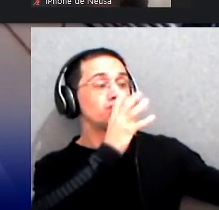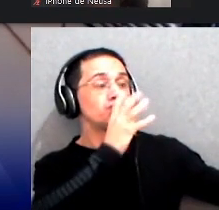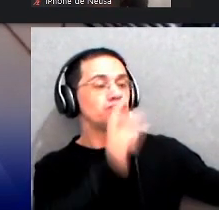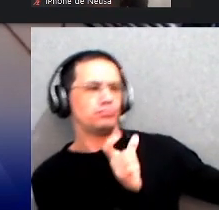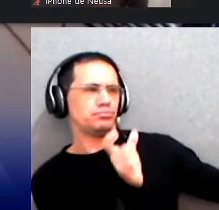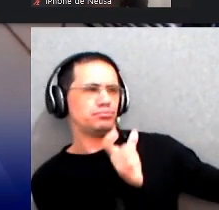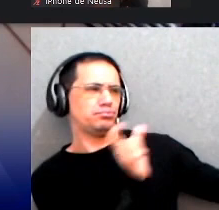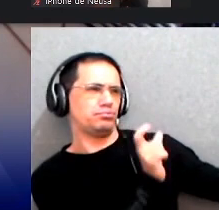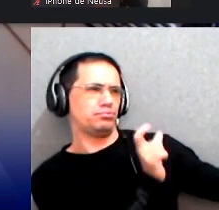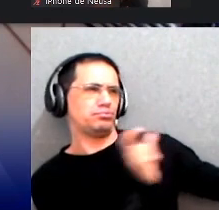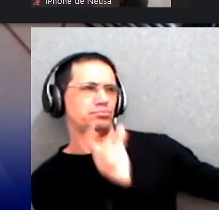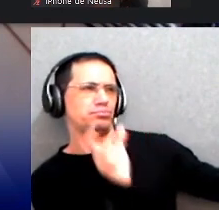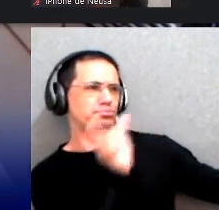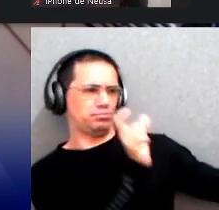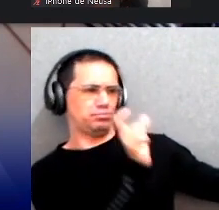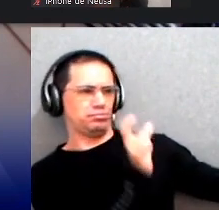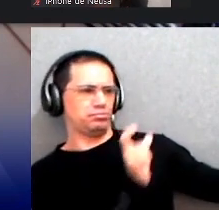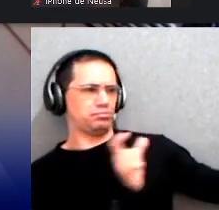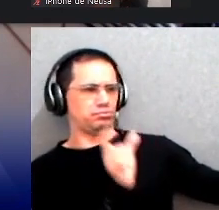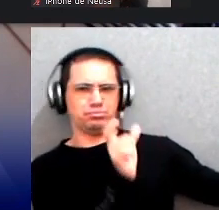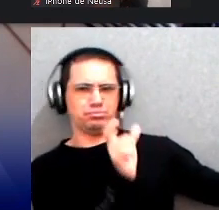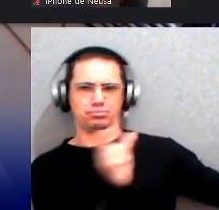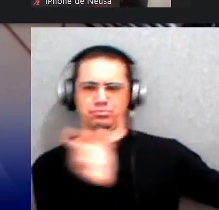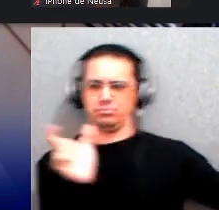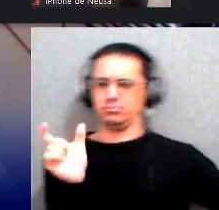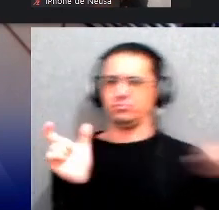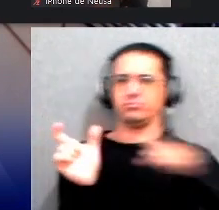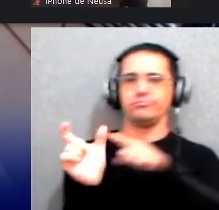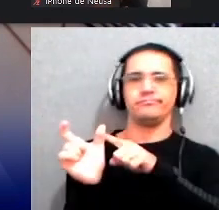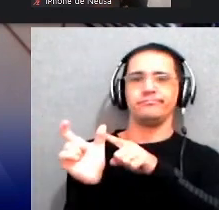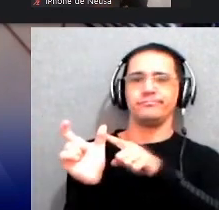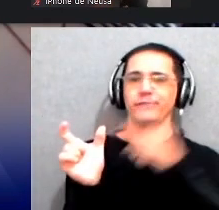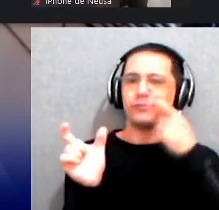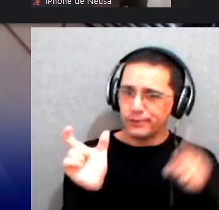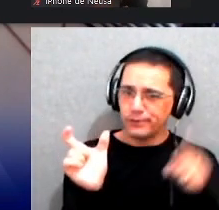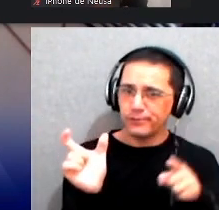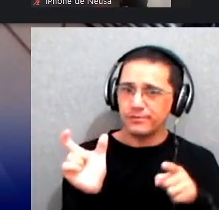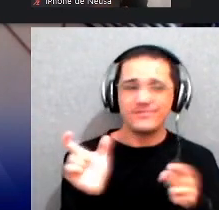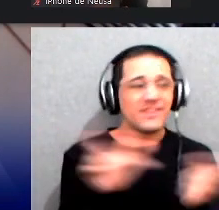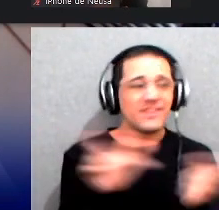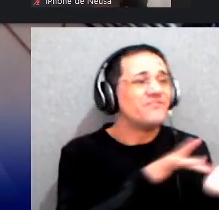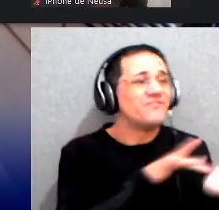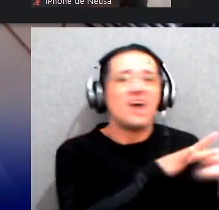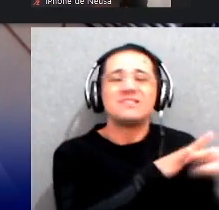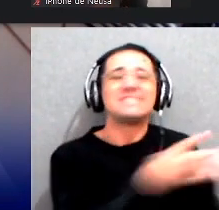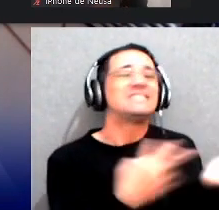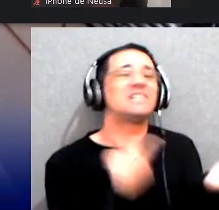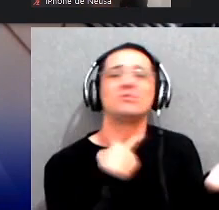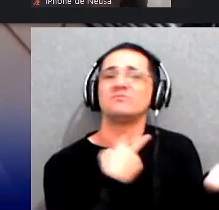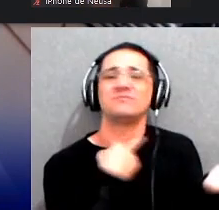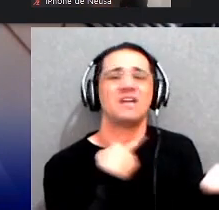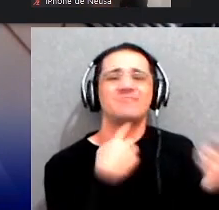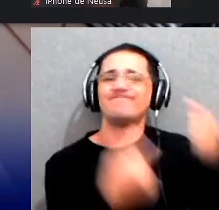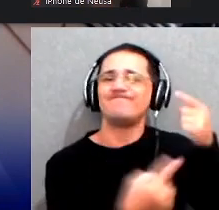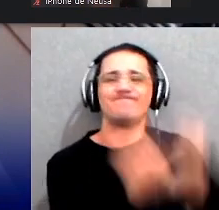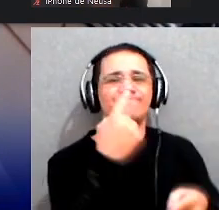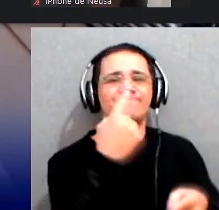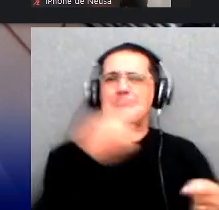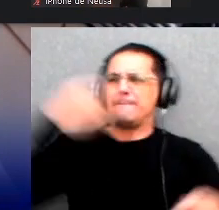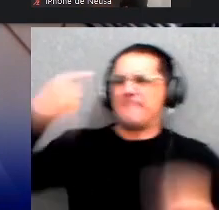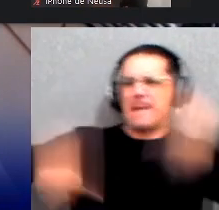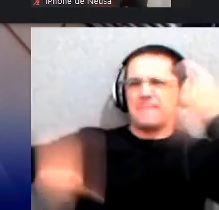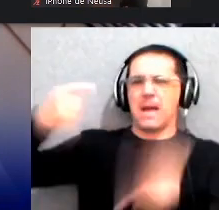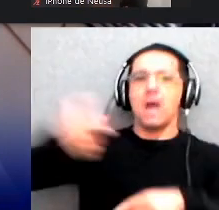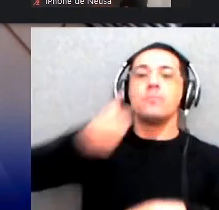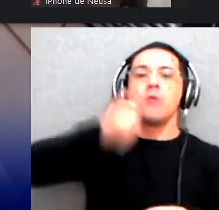muito positivo para nós. Ele mostrou a miséria daquele julgamento. E ele começa a filmar. E aí trava um debate entre ele e a promotora